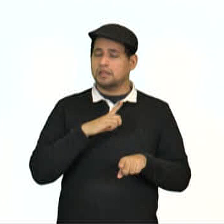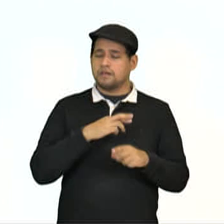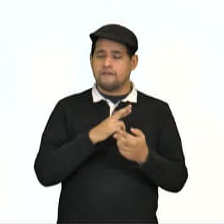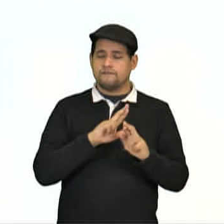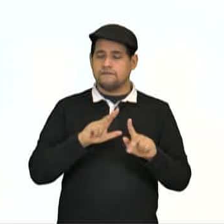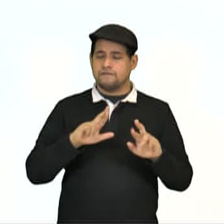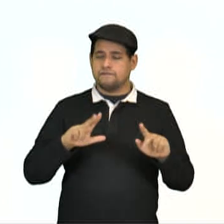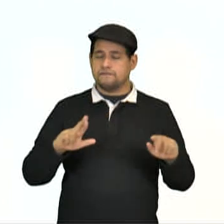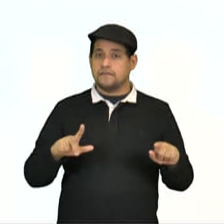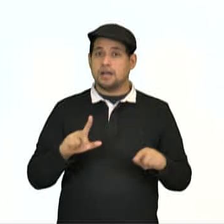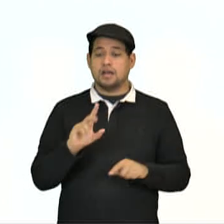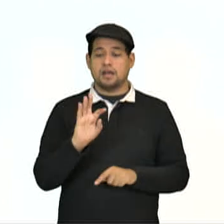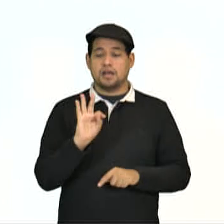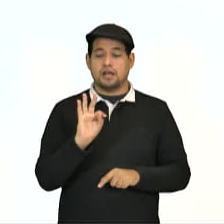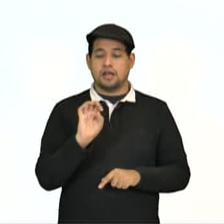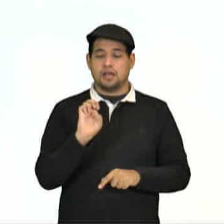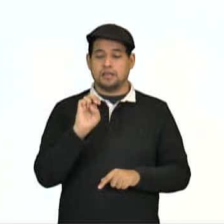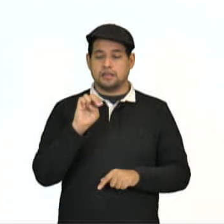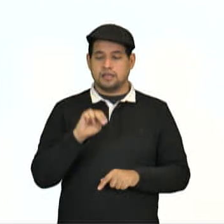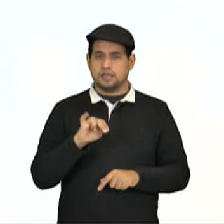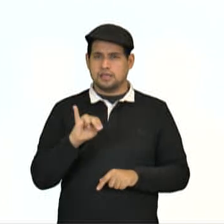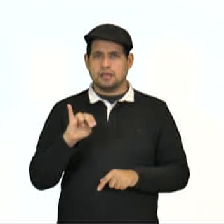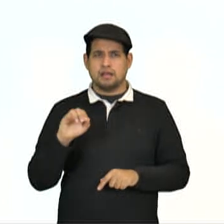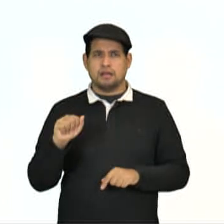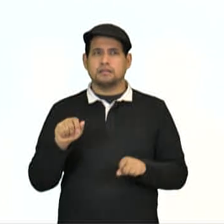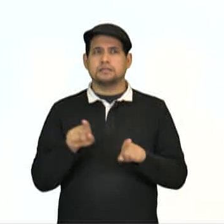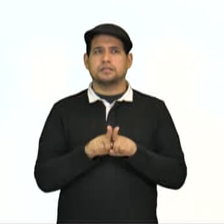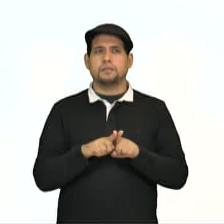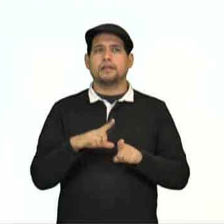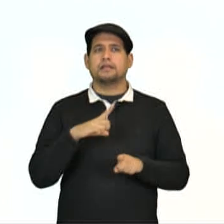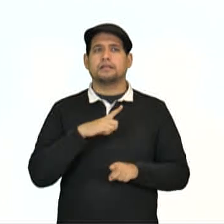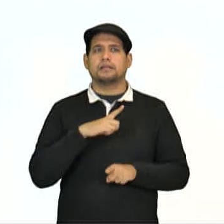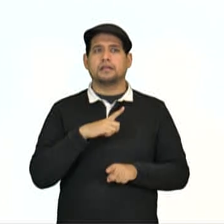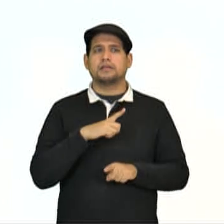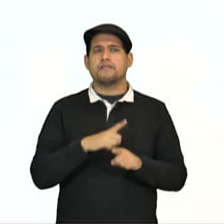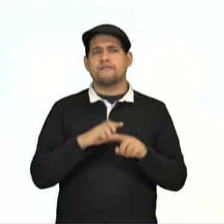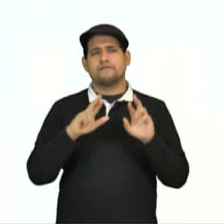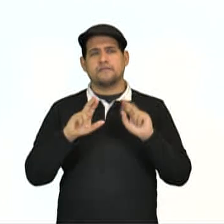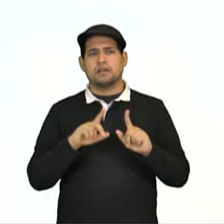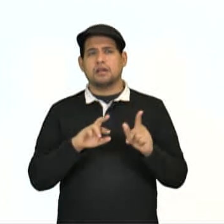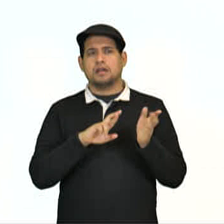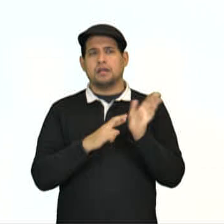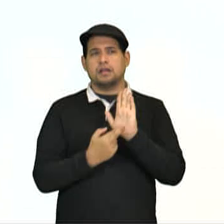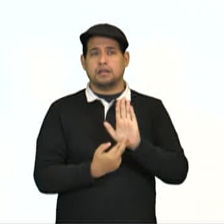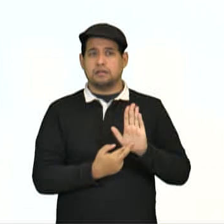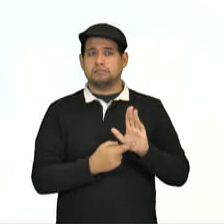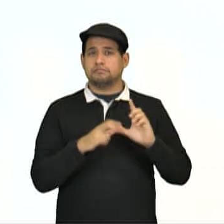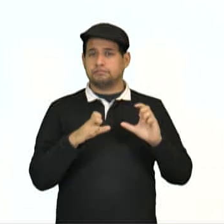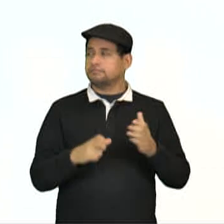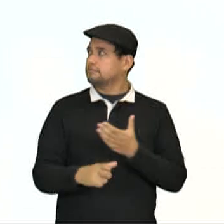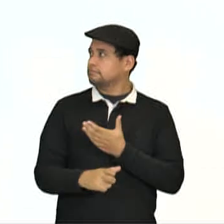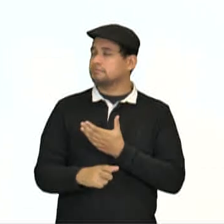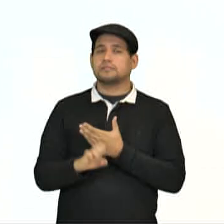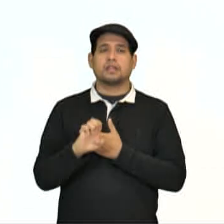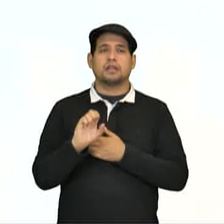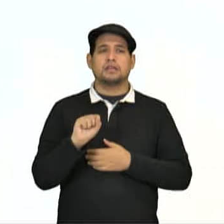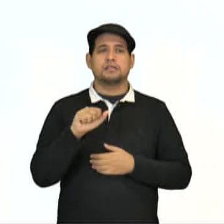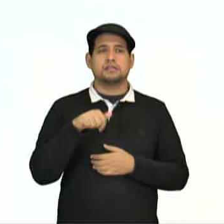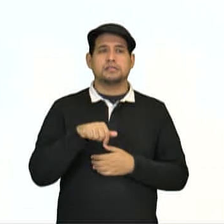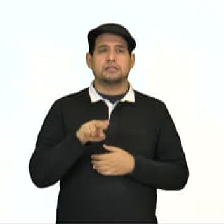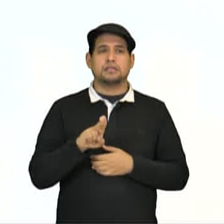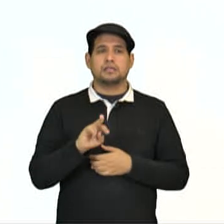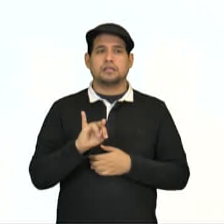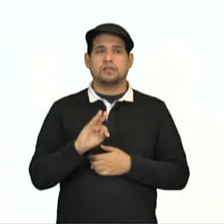mais. A tênia e o esquistossomo. Então, nós temos eles aqui representados nessa imagem, tá?